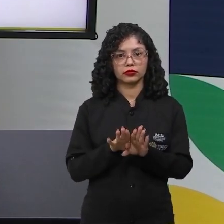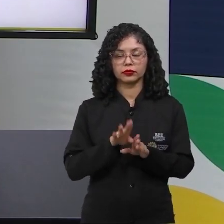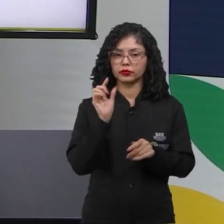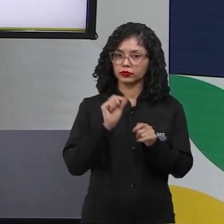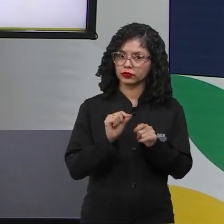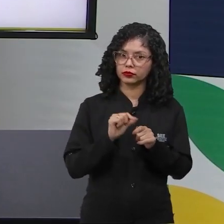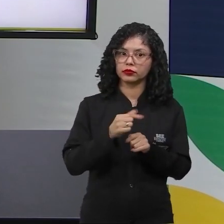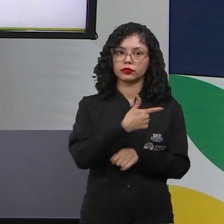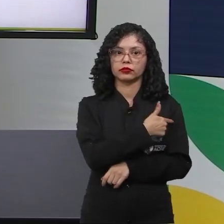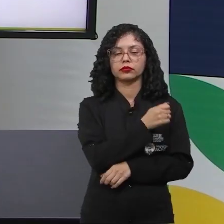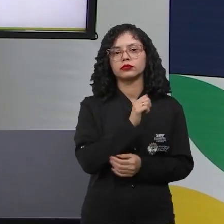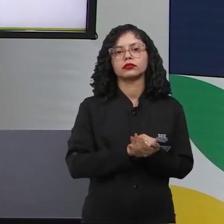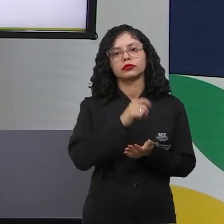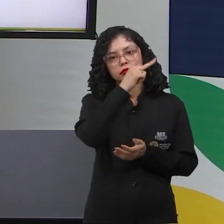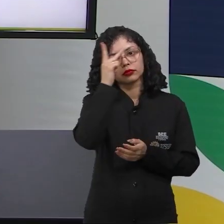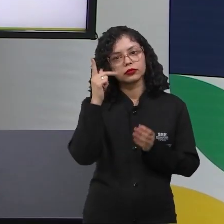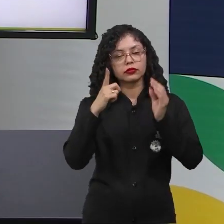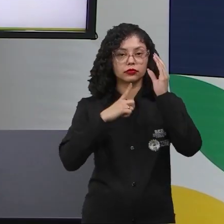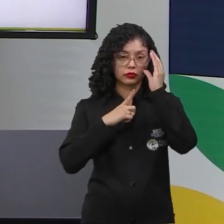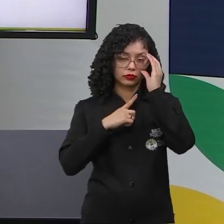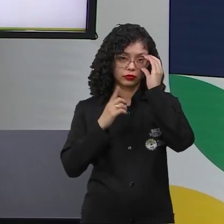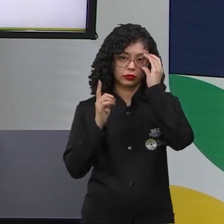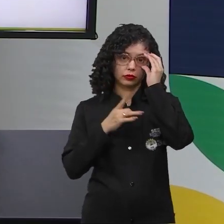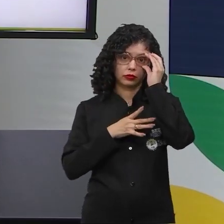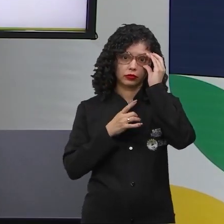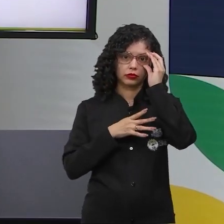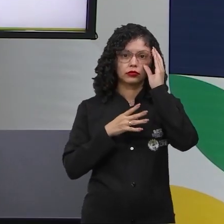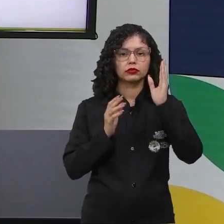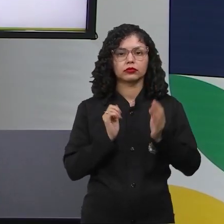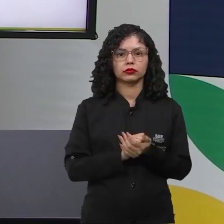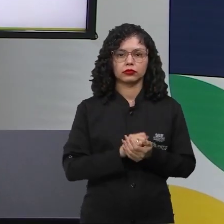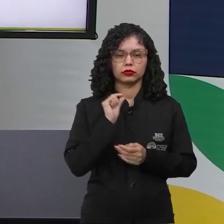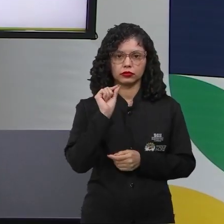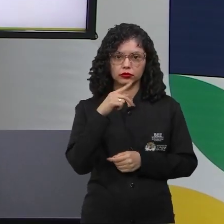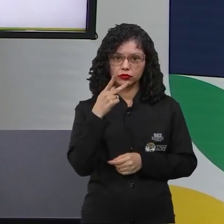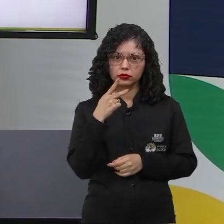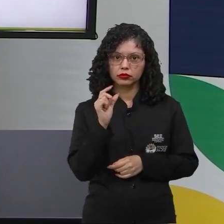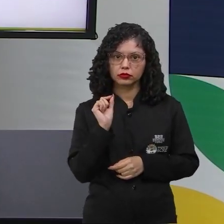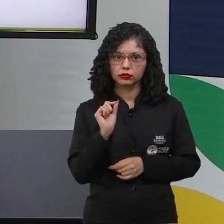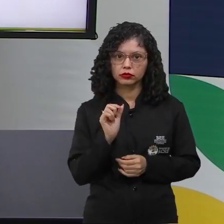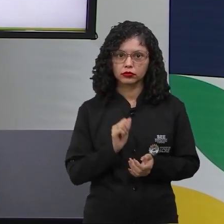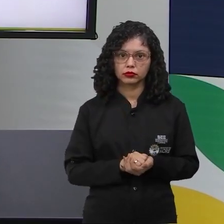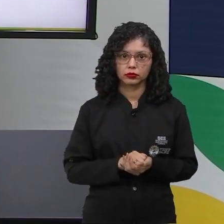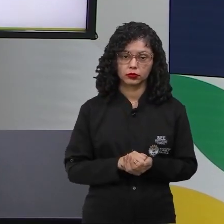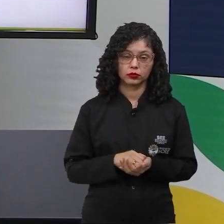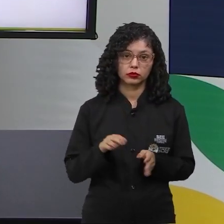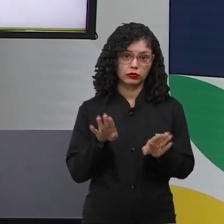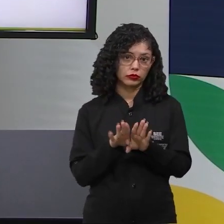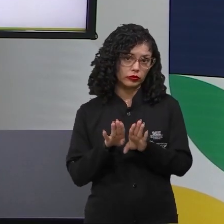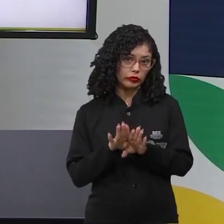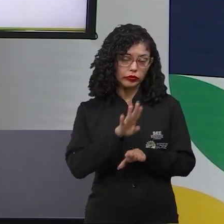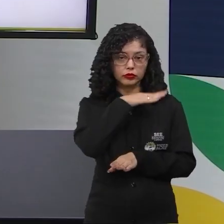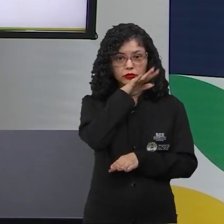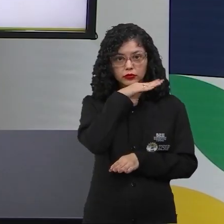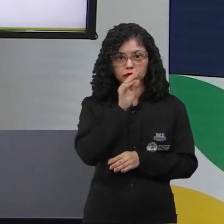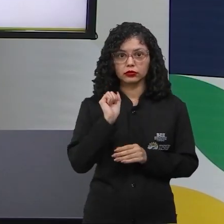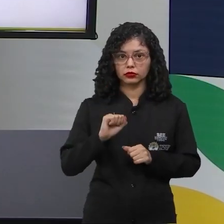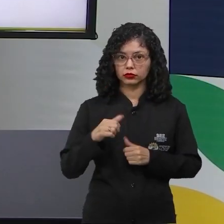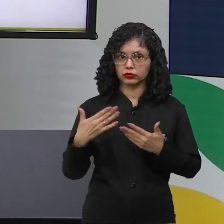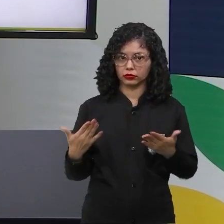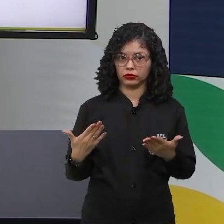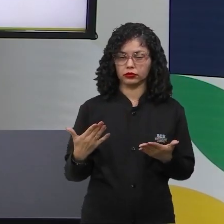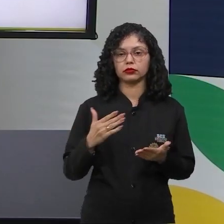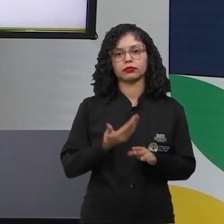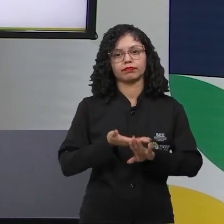fez a sua vacina, as pessoas tinham medo porque diziam que a vacina iam tornar as pessoas em animais. Sim, pessoal, isso